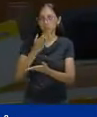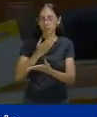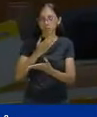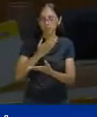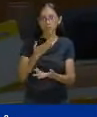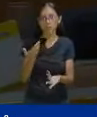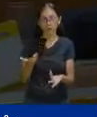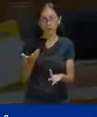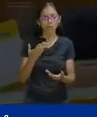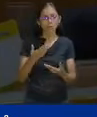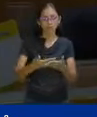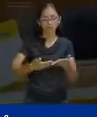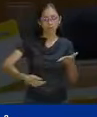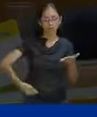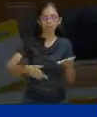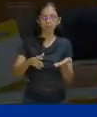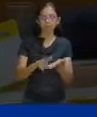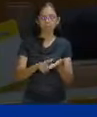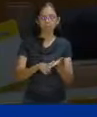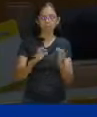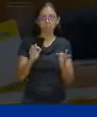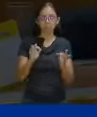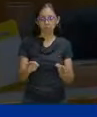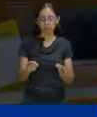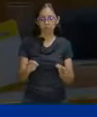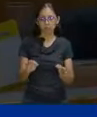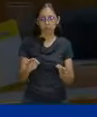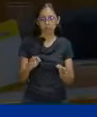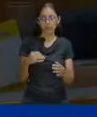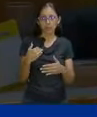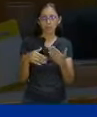comprovando os gastos, não tem indício de